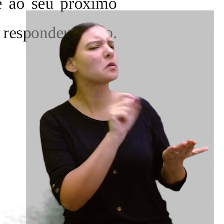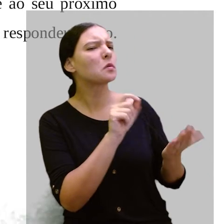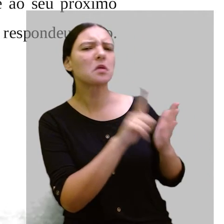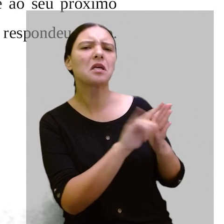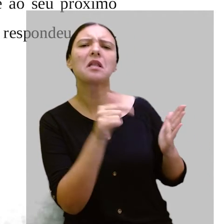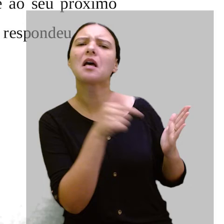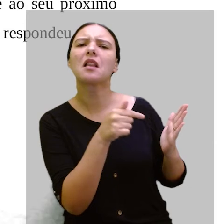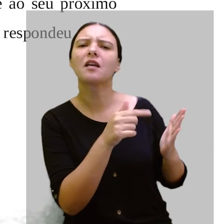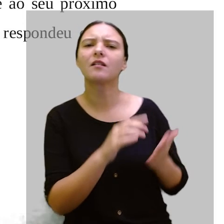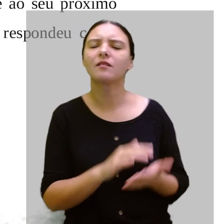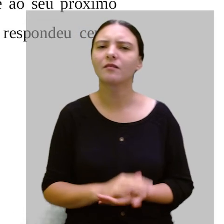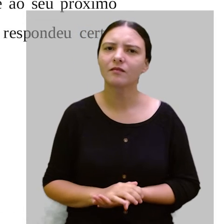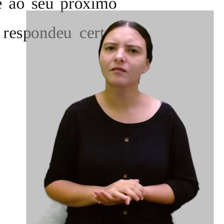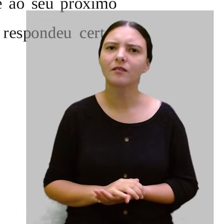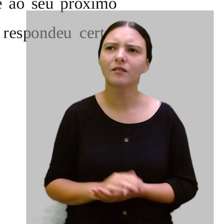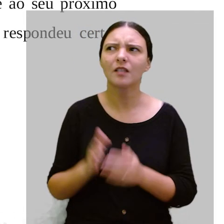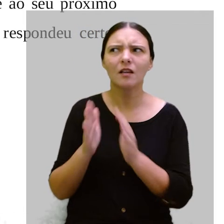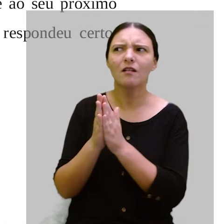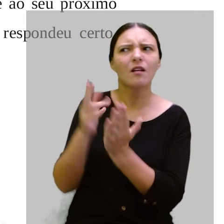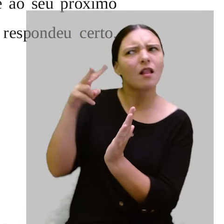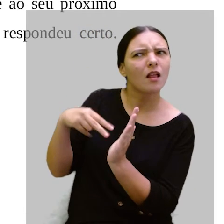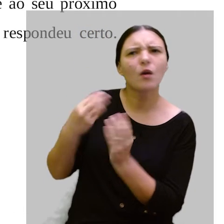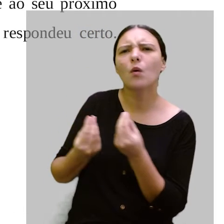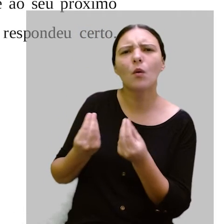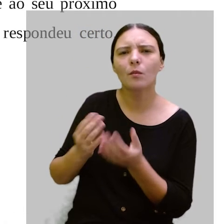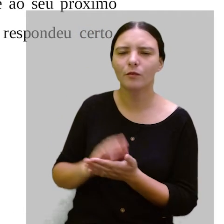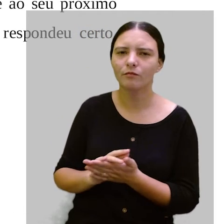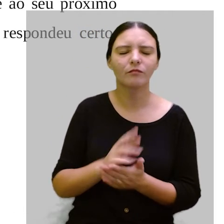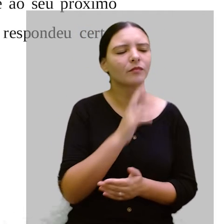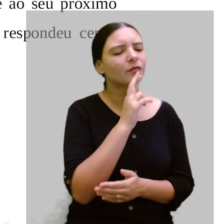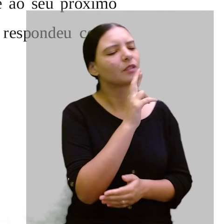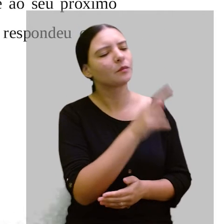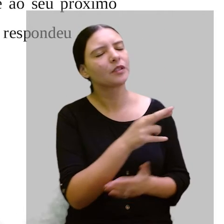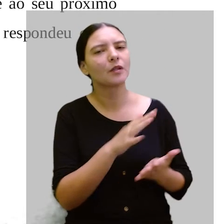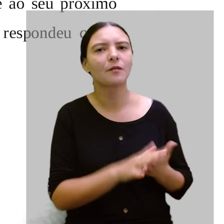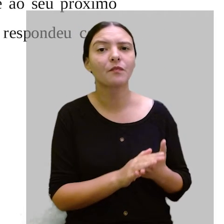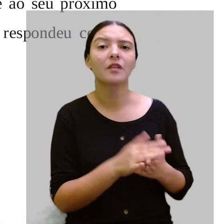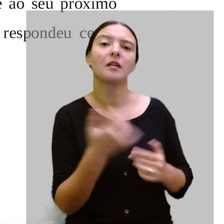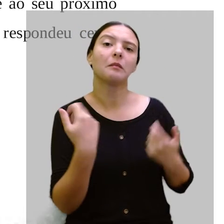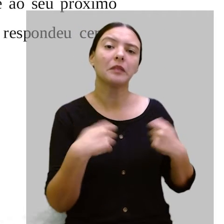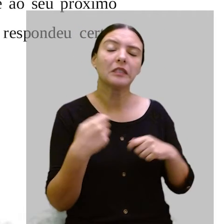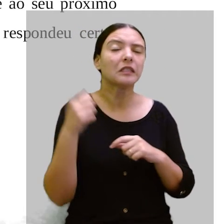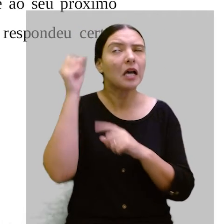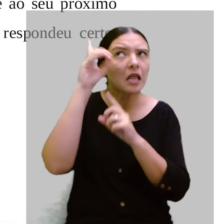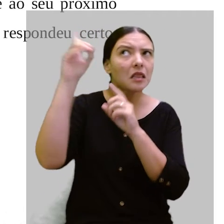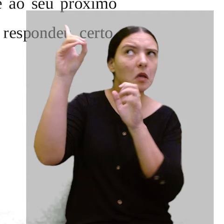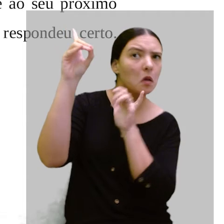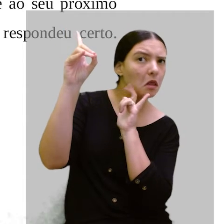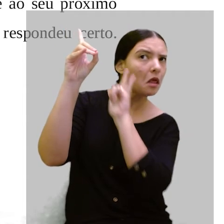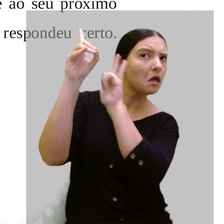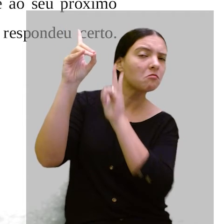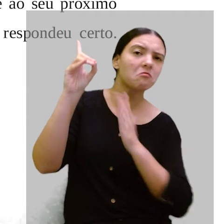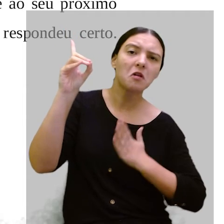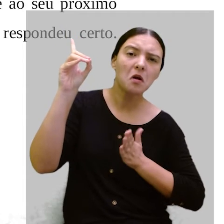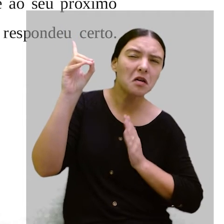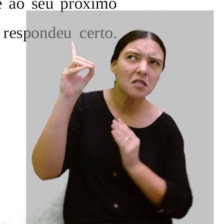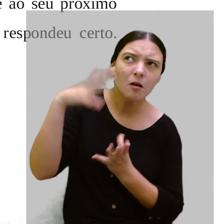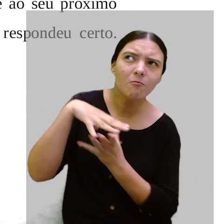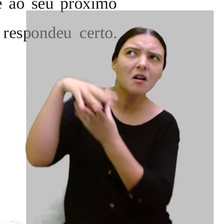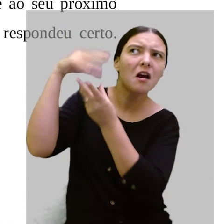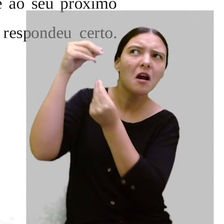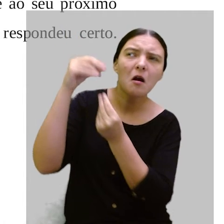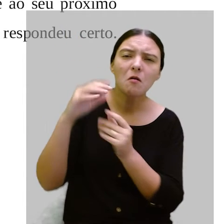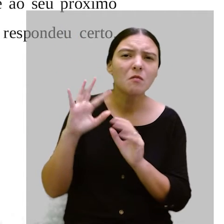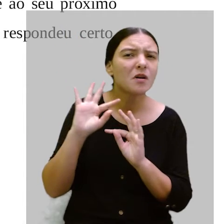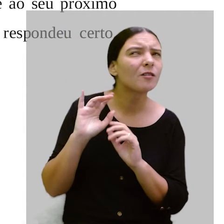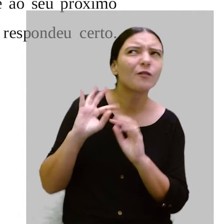lei? Como você lê? E ele então respondeu: ame o Senhor seu Deus com todo o seu coração, com toda a sua alma, com